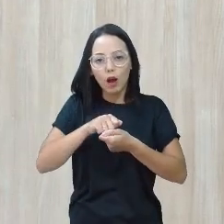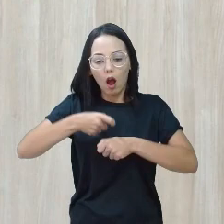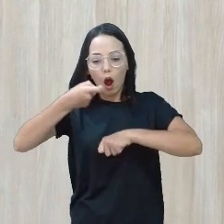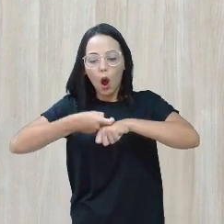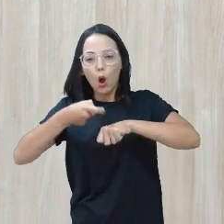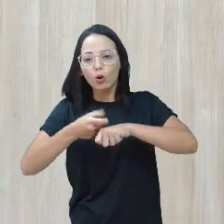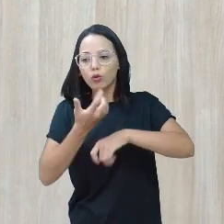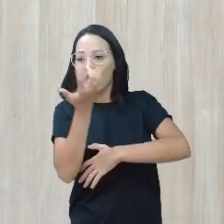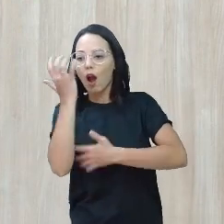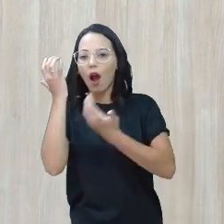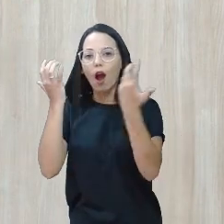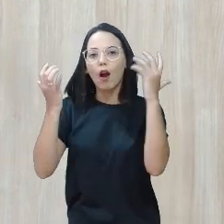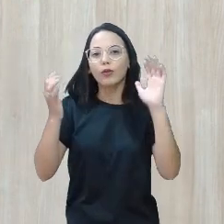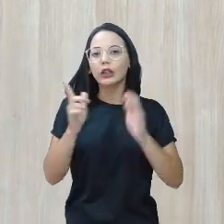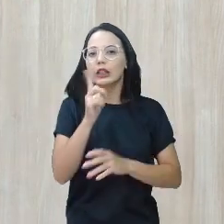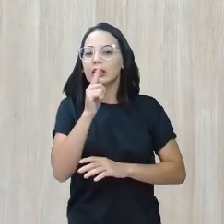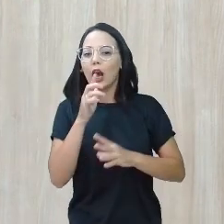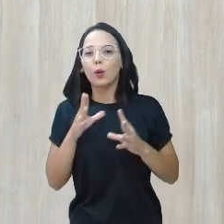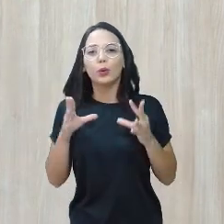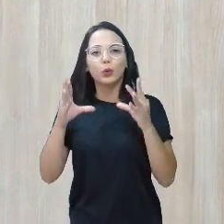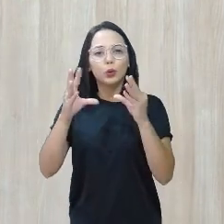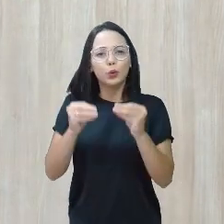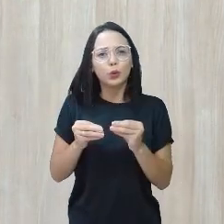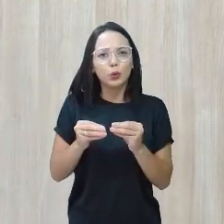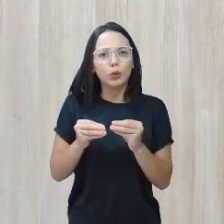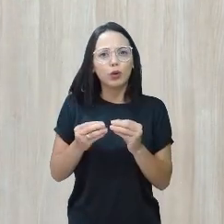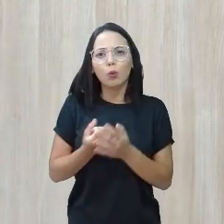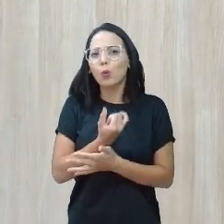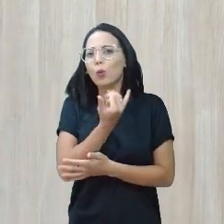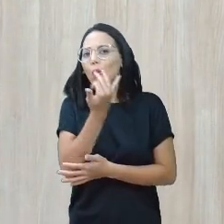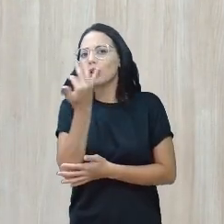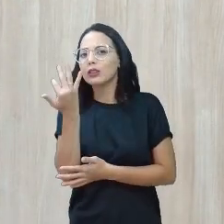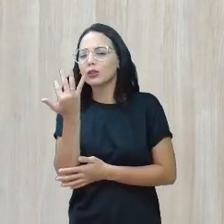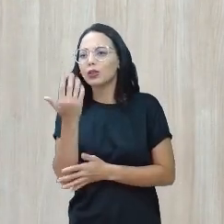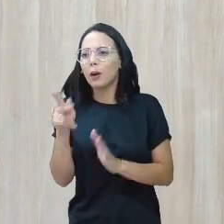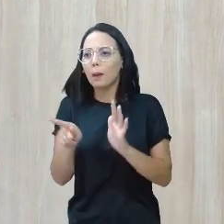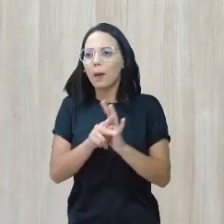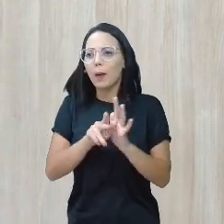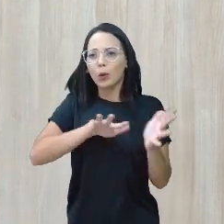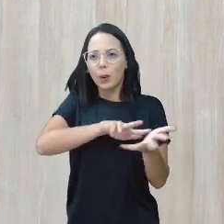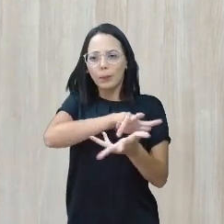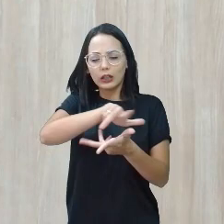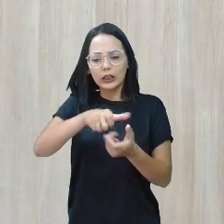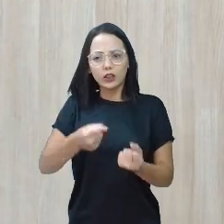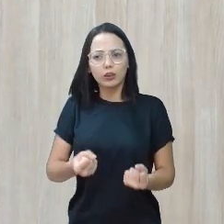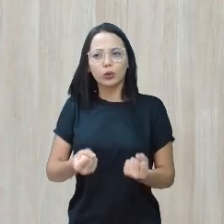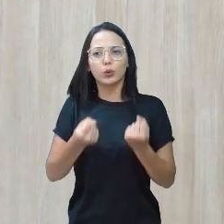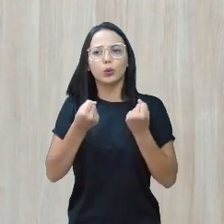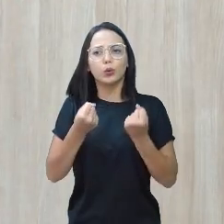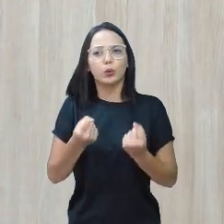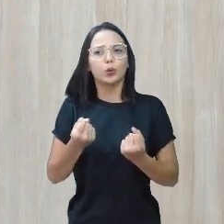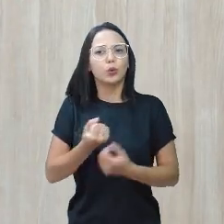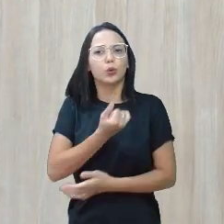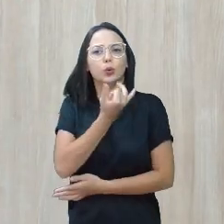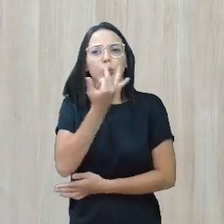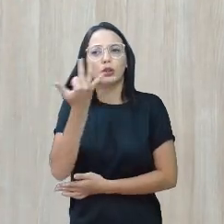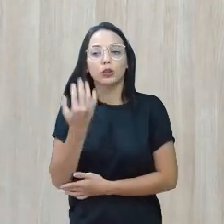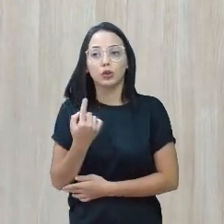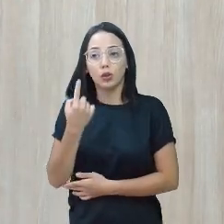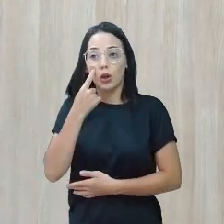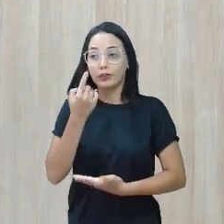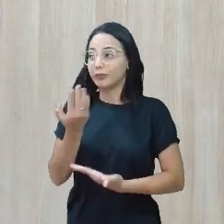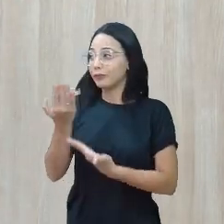árvore, água, tudo isso, quanto vocês acham que esse planeta pesa? Vamos dar uma olhadinha aqui, ó.